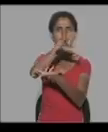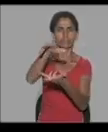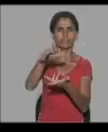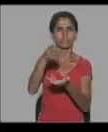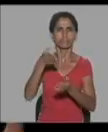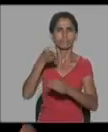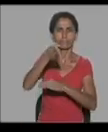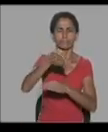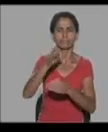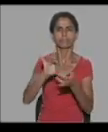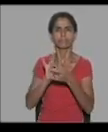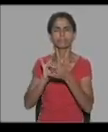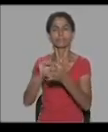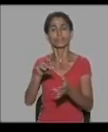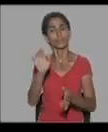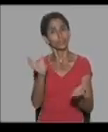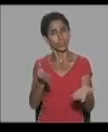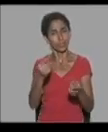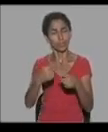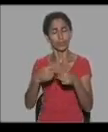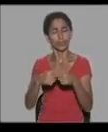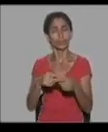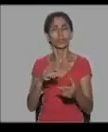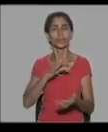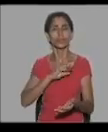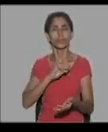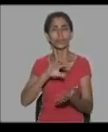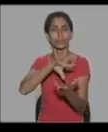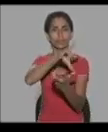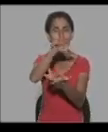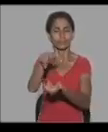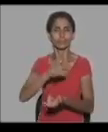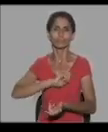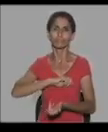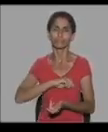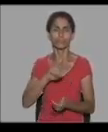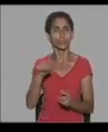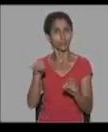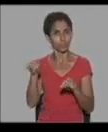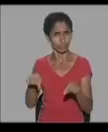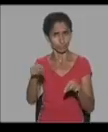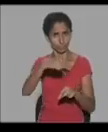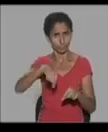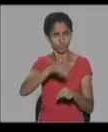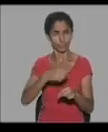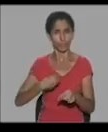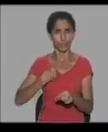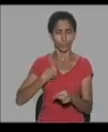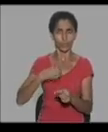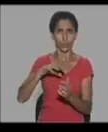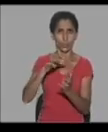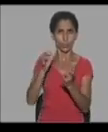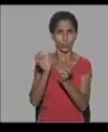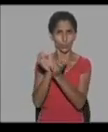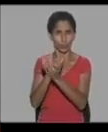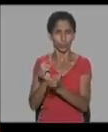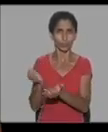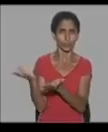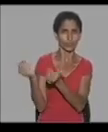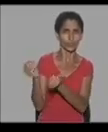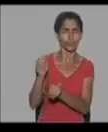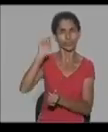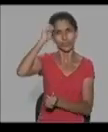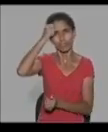nesse mundo perverso que a gente já estava vivendo, porque a gente era uma juventude negra, uma massa de uma